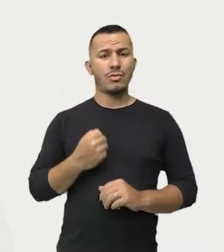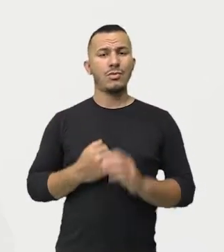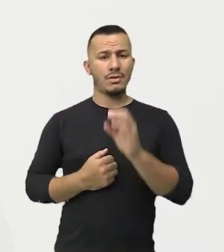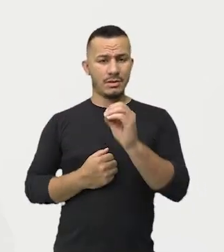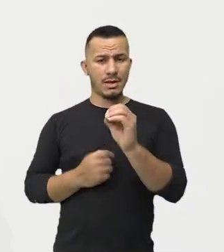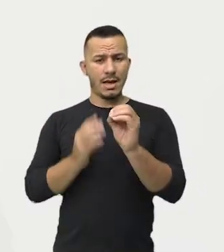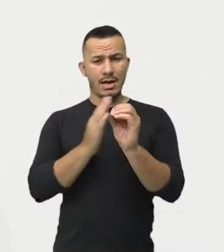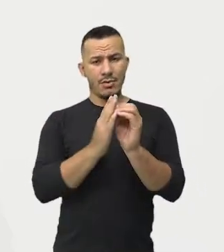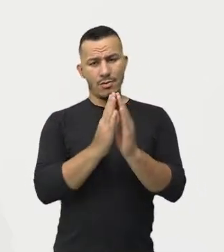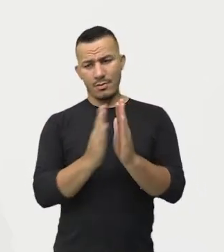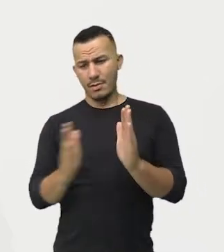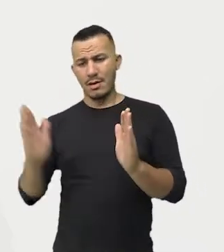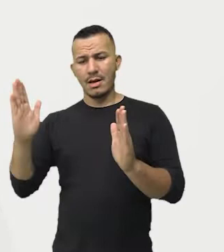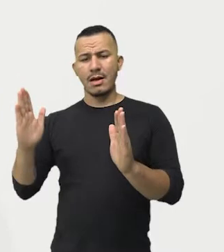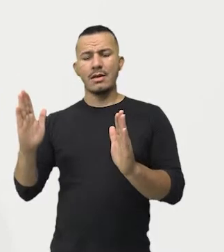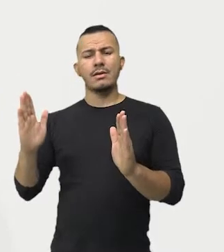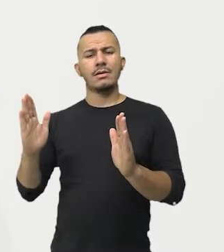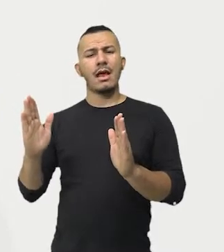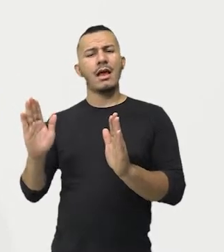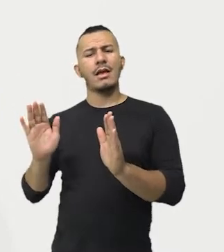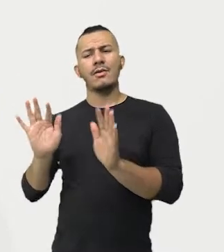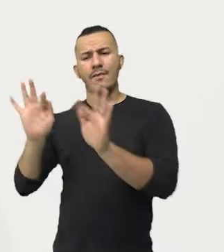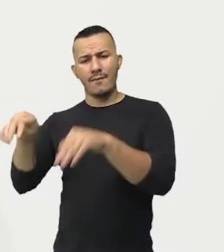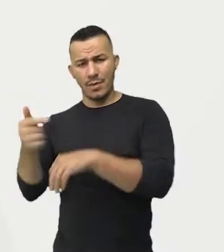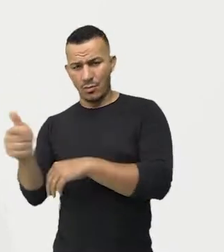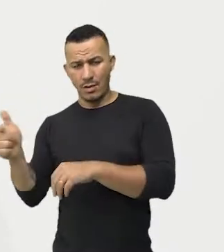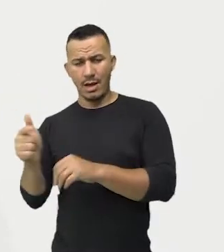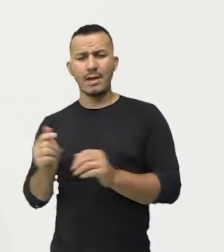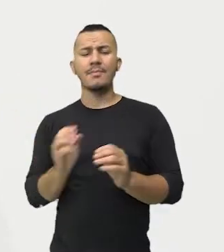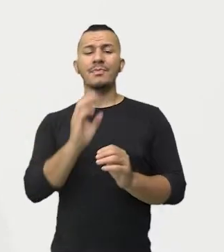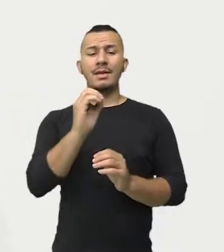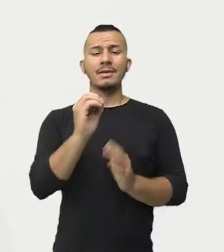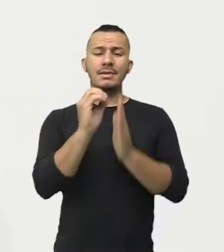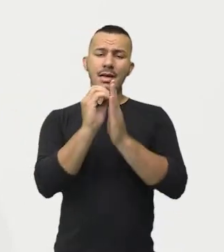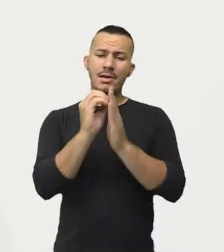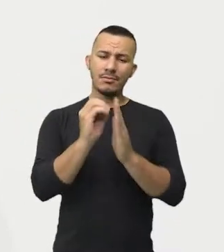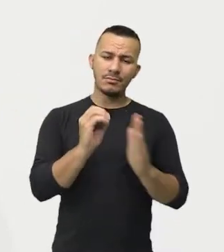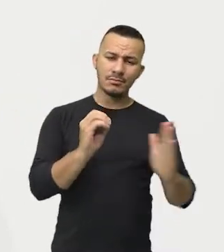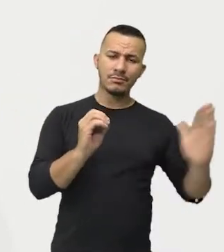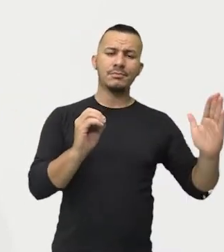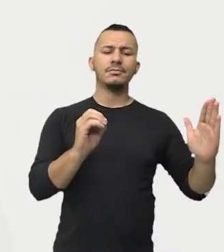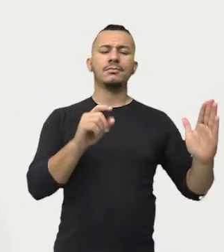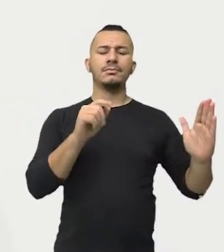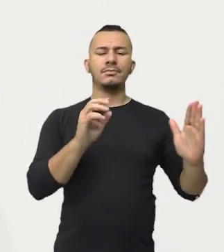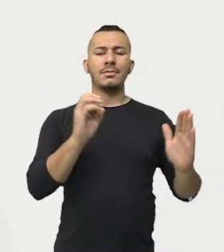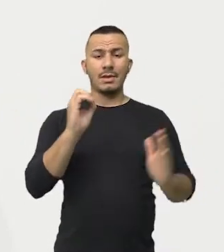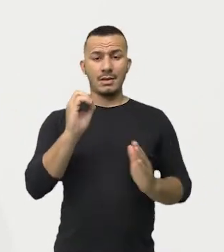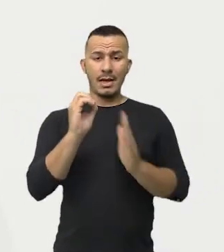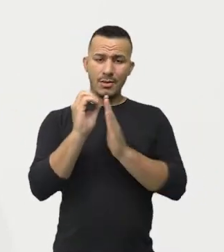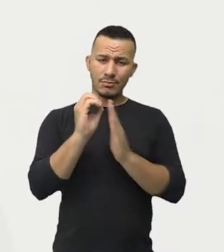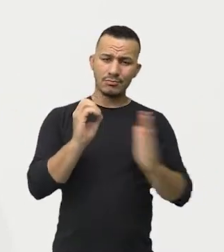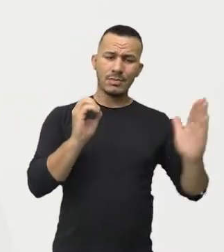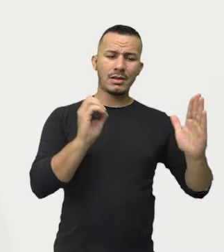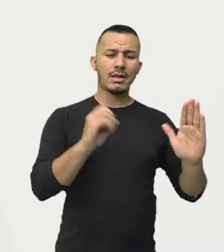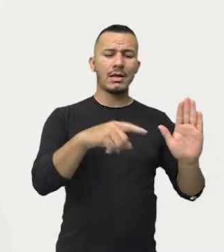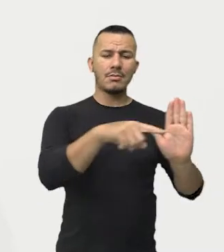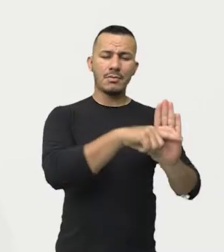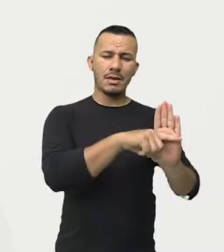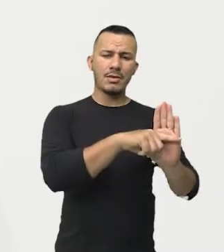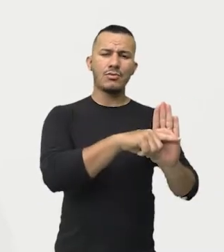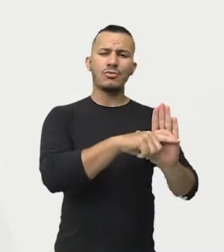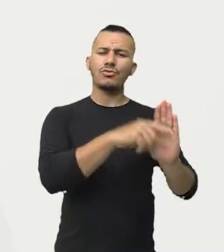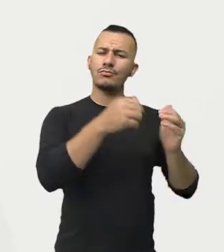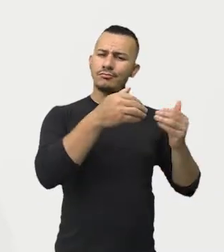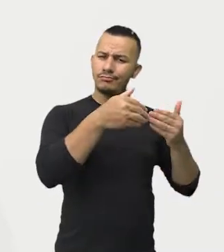0 até o infinito, e de 0, atenção, de 0 até menos